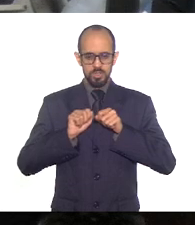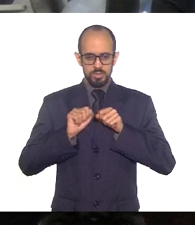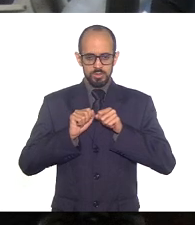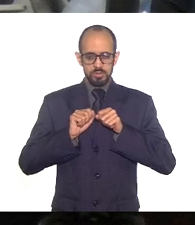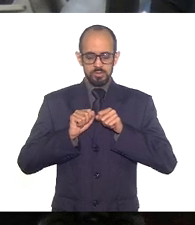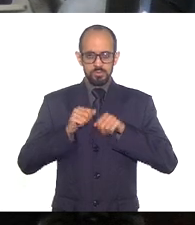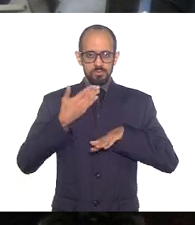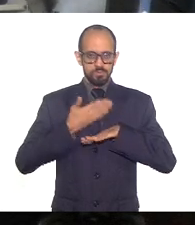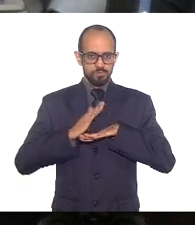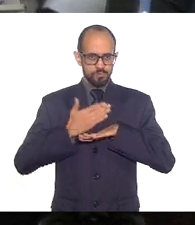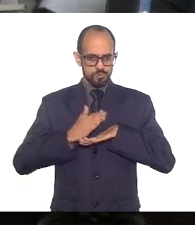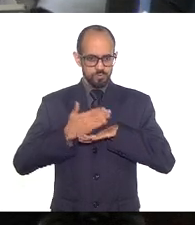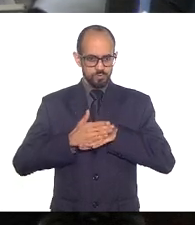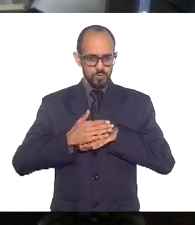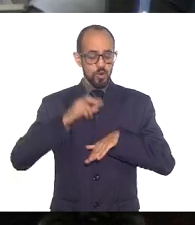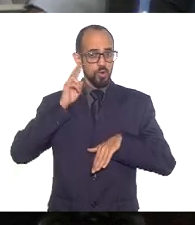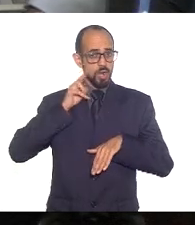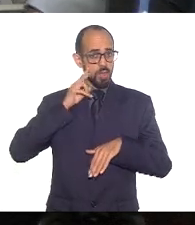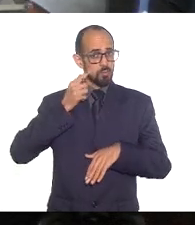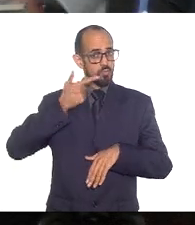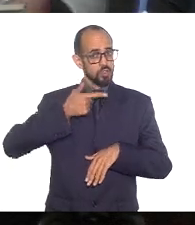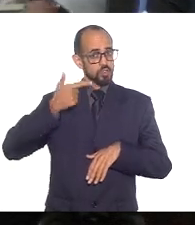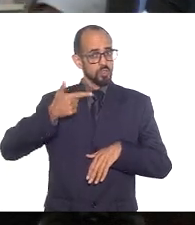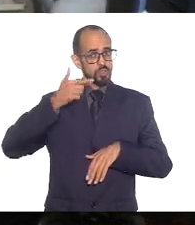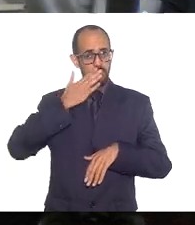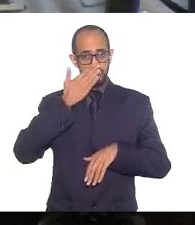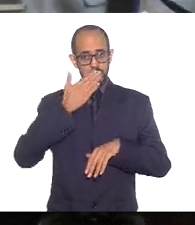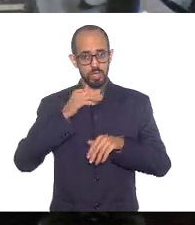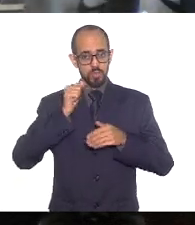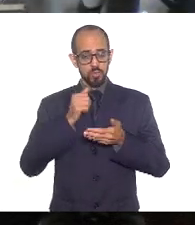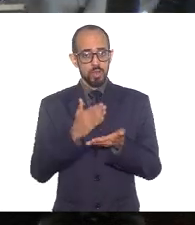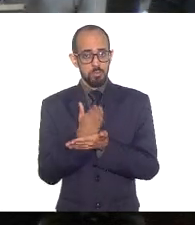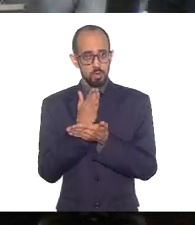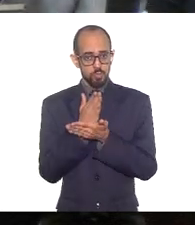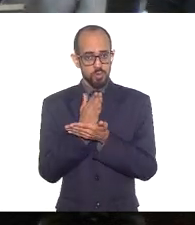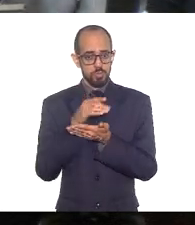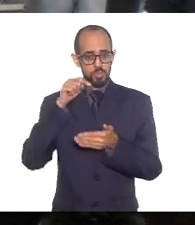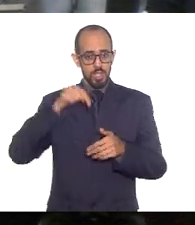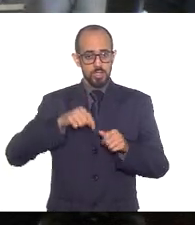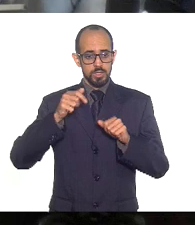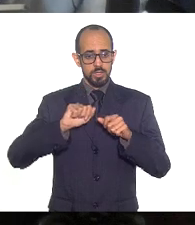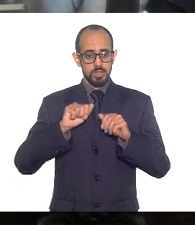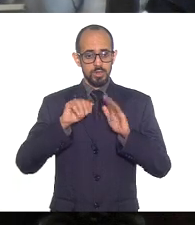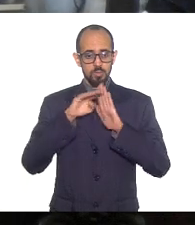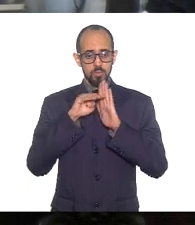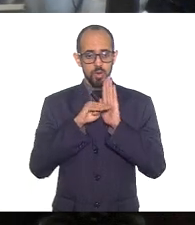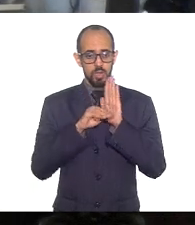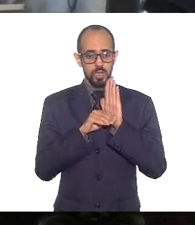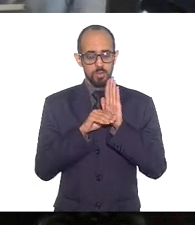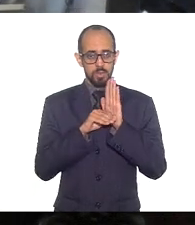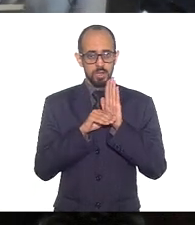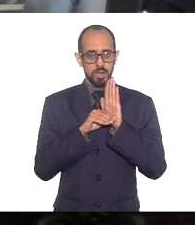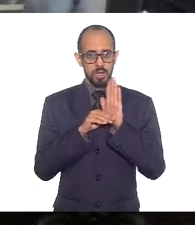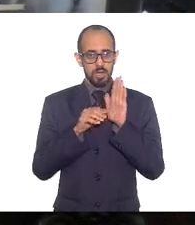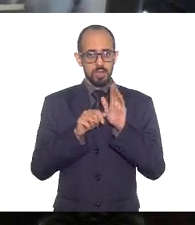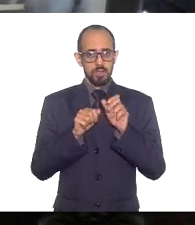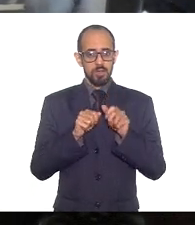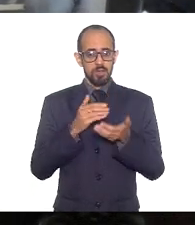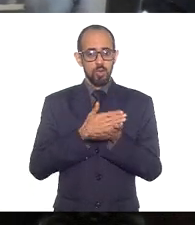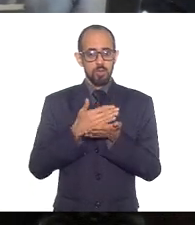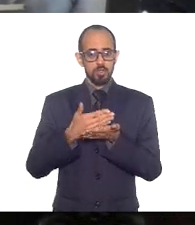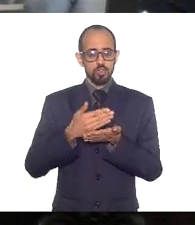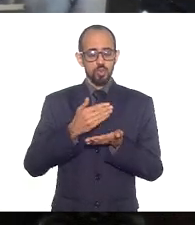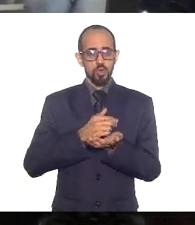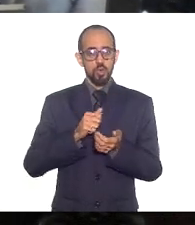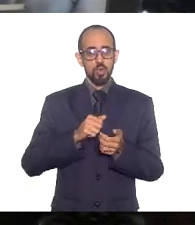me lembro bem Vinte e Dois de Fevereiro quando aprovamos aqui e o programa implementado no início de Junho